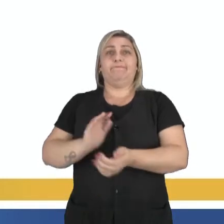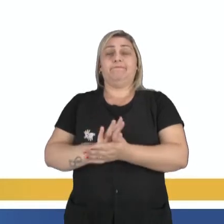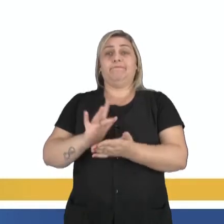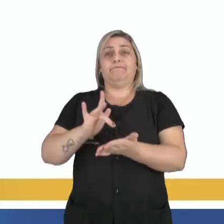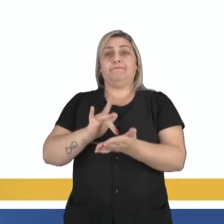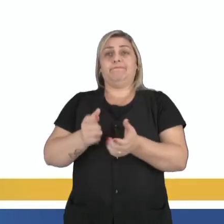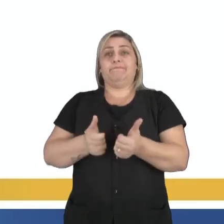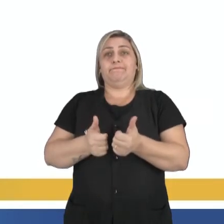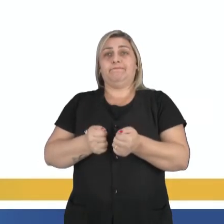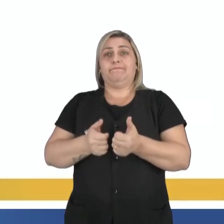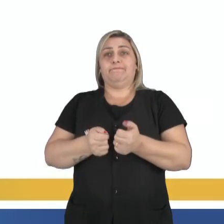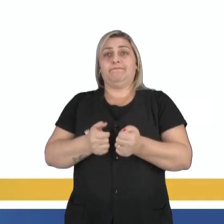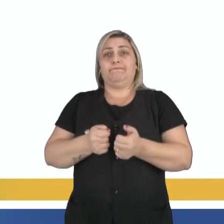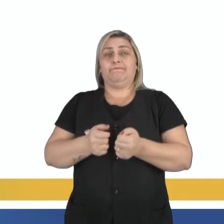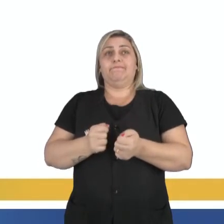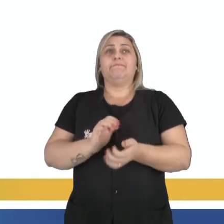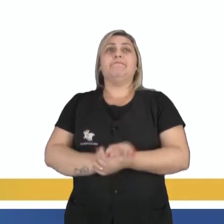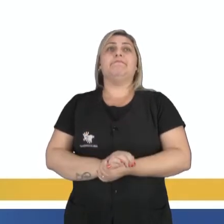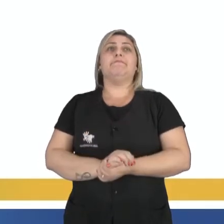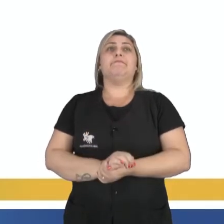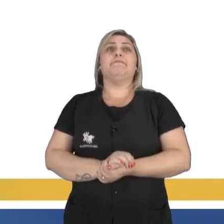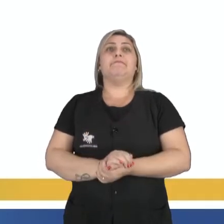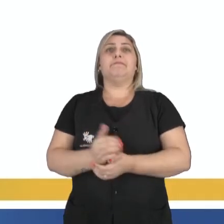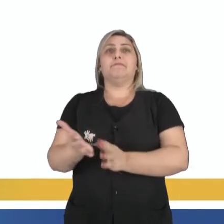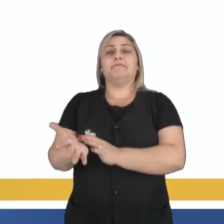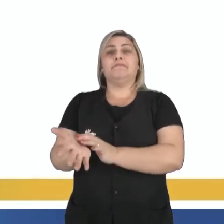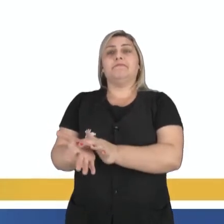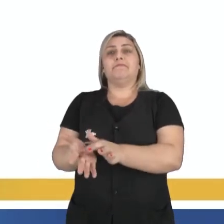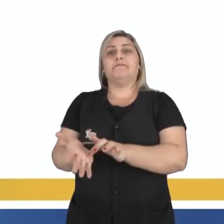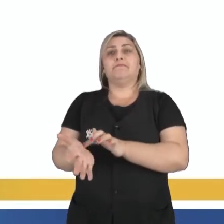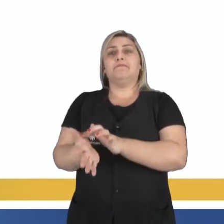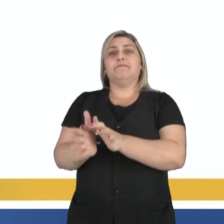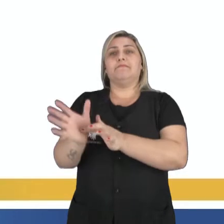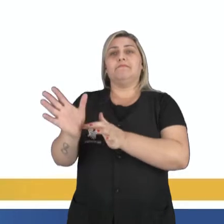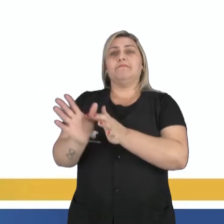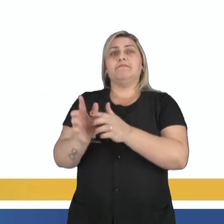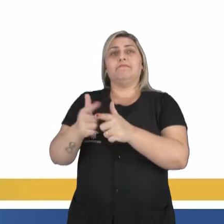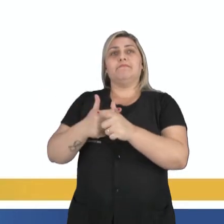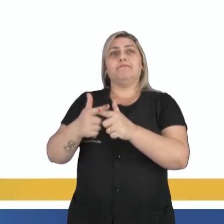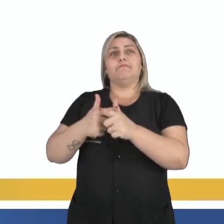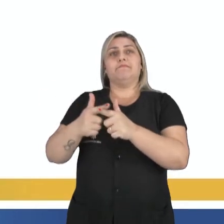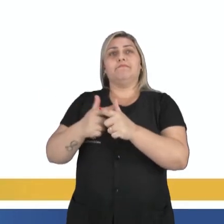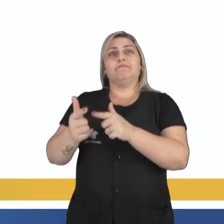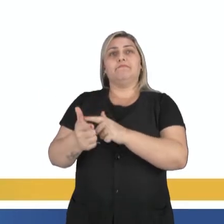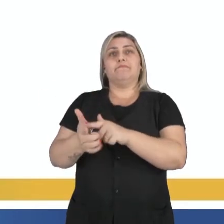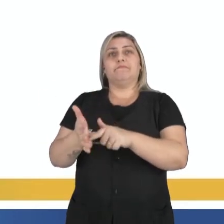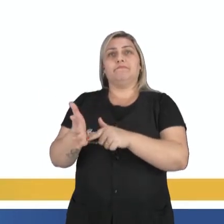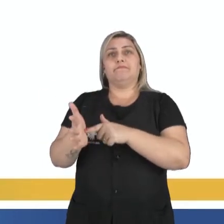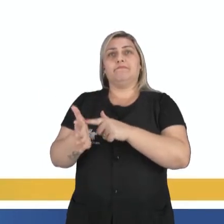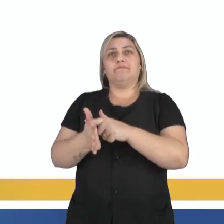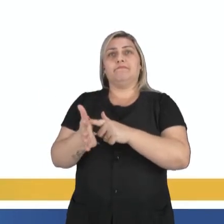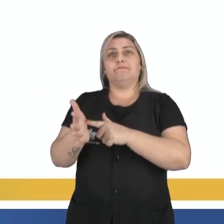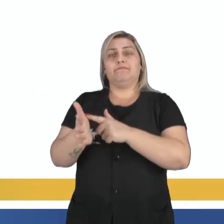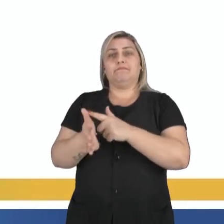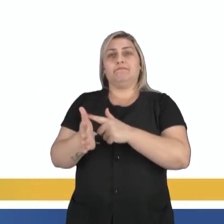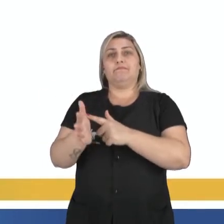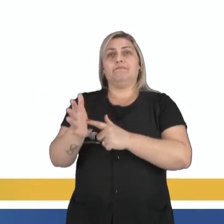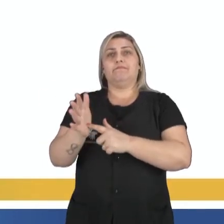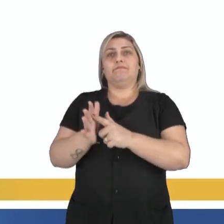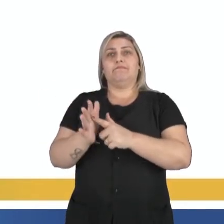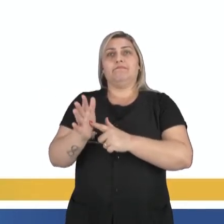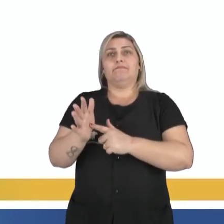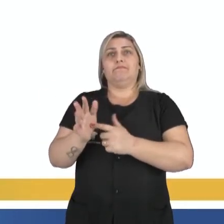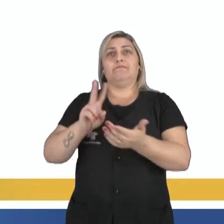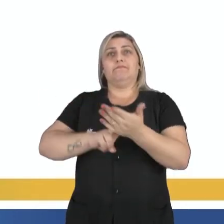os aparelhos digitando. Olha outro problema aí, dedão de BlackBerry. Você está vendo aí que na ilustração, inclusive,